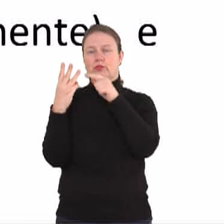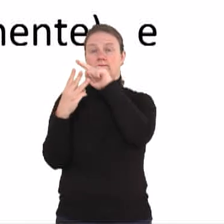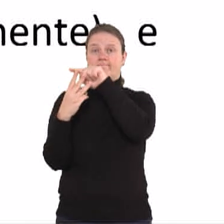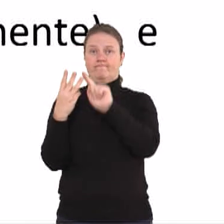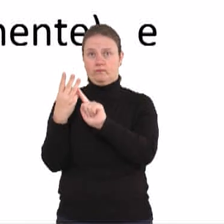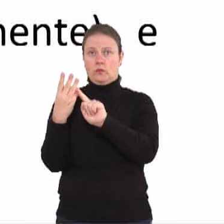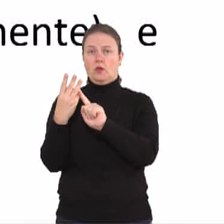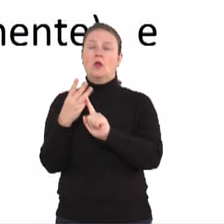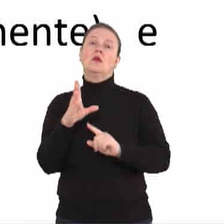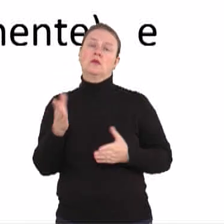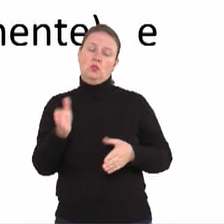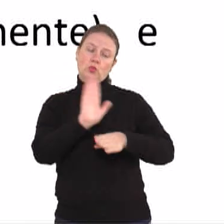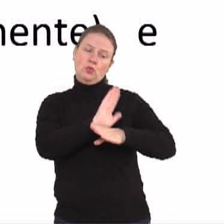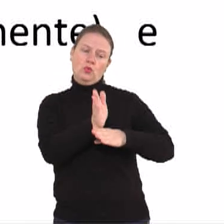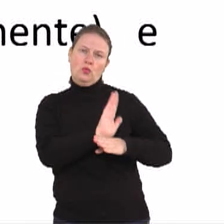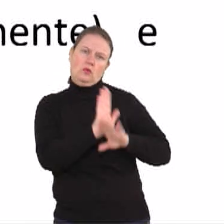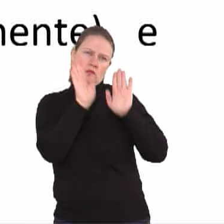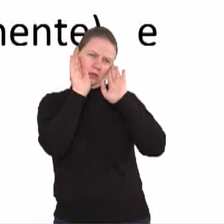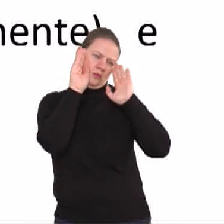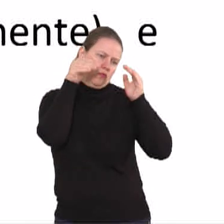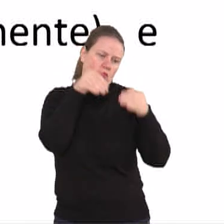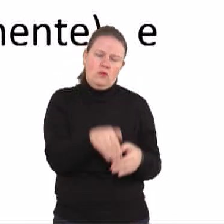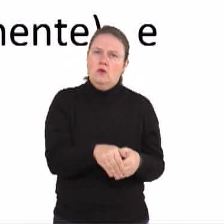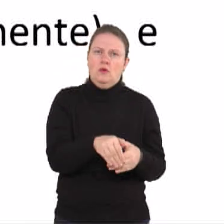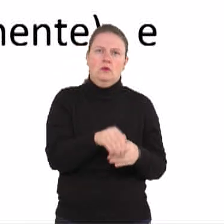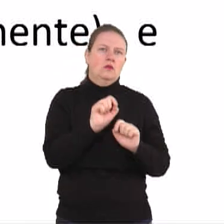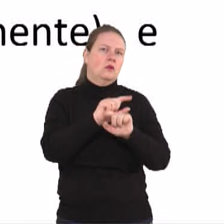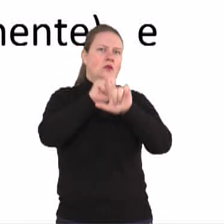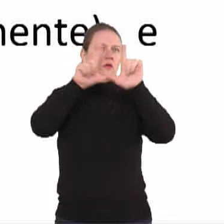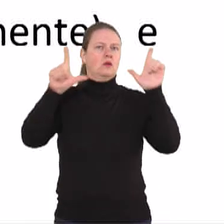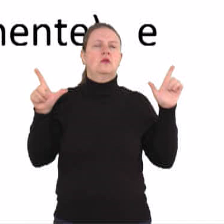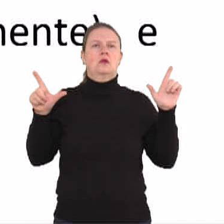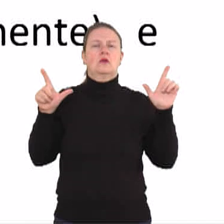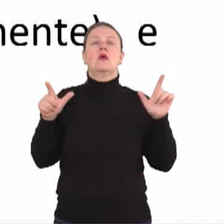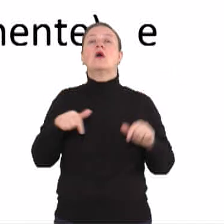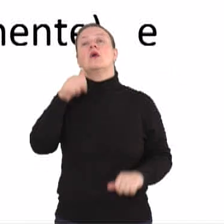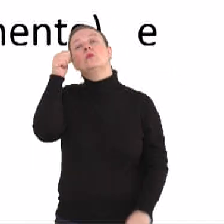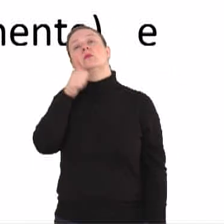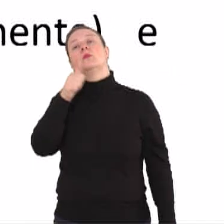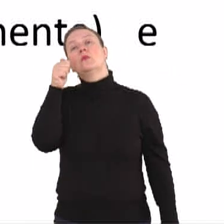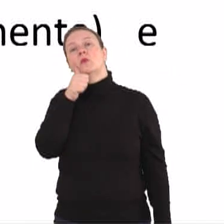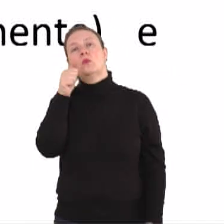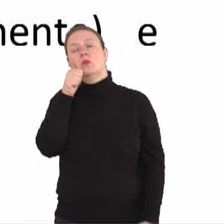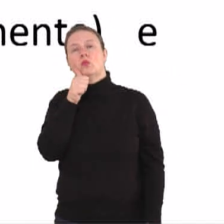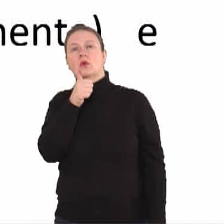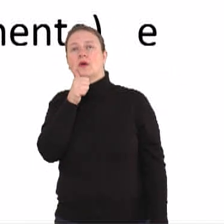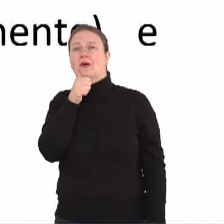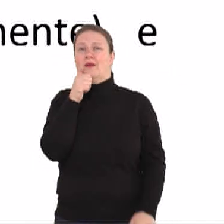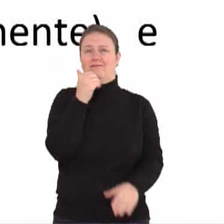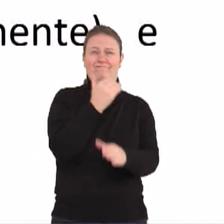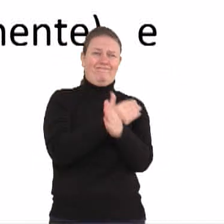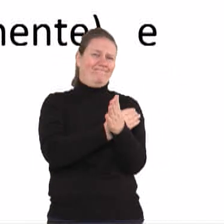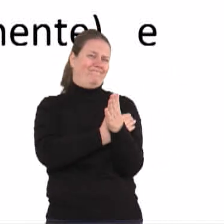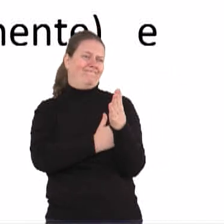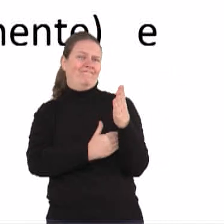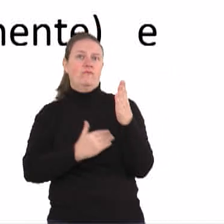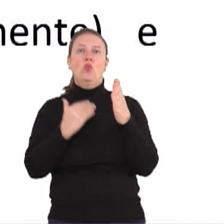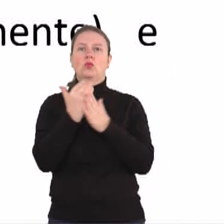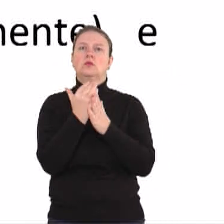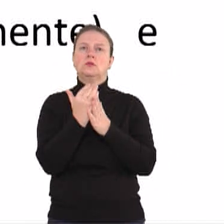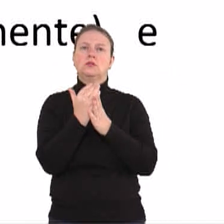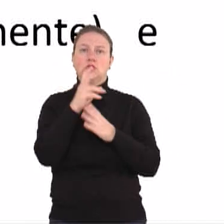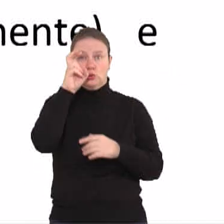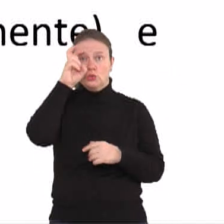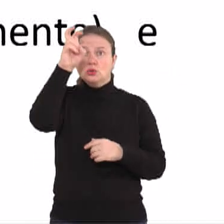Embora a trama tenha um foco claro em Johnson, que é descrita como um prodígio da matemática desde a